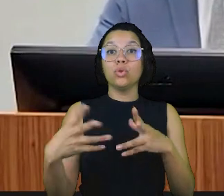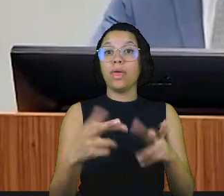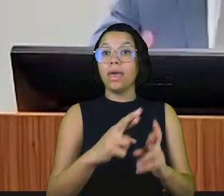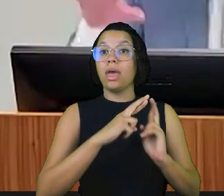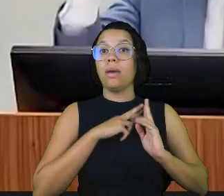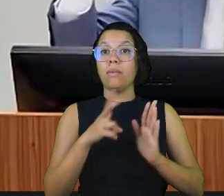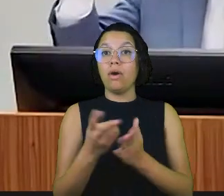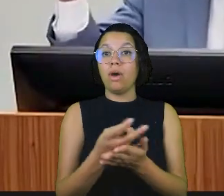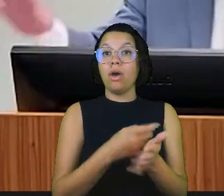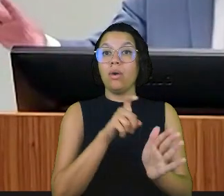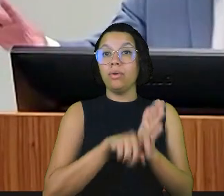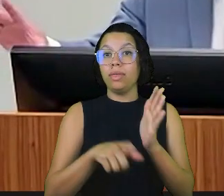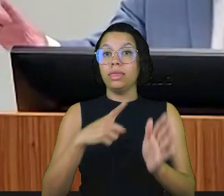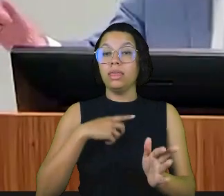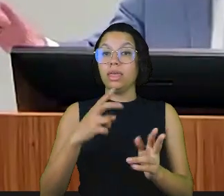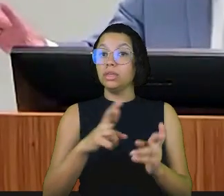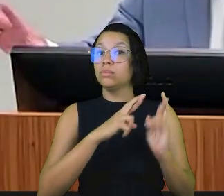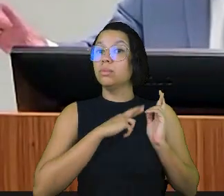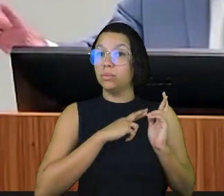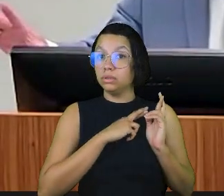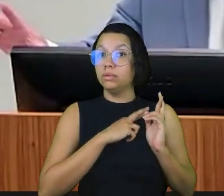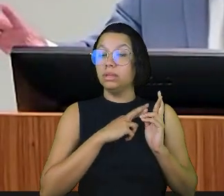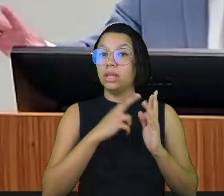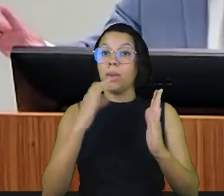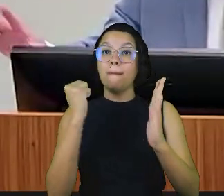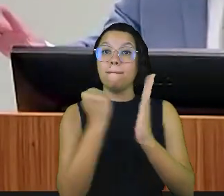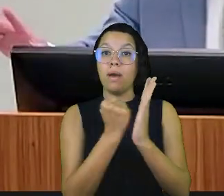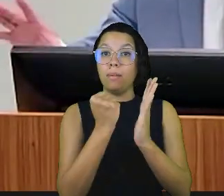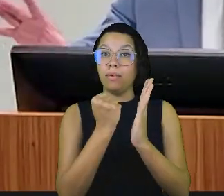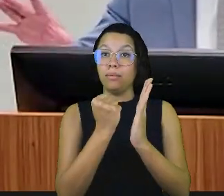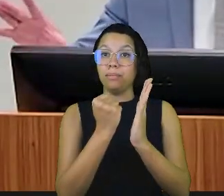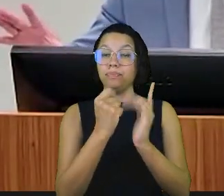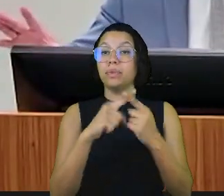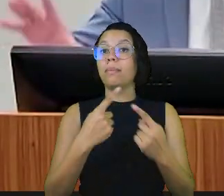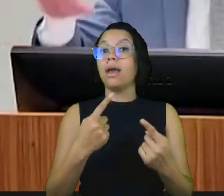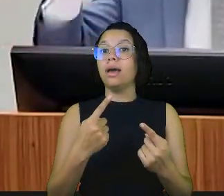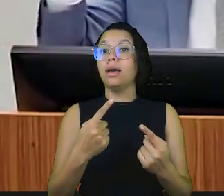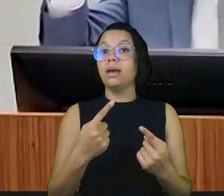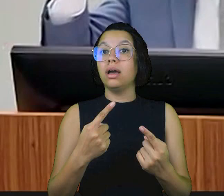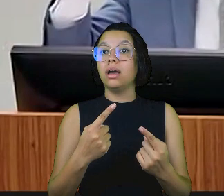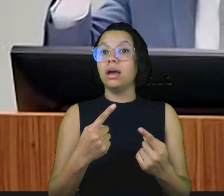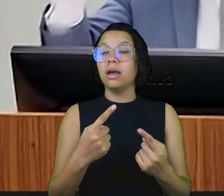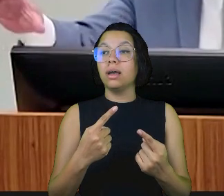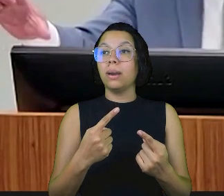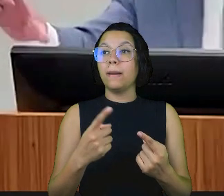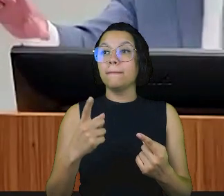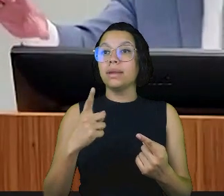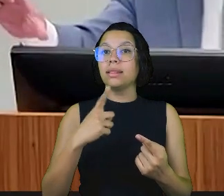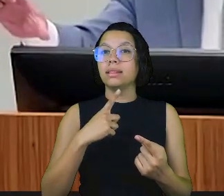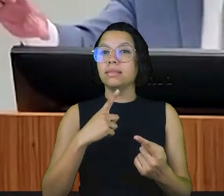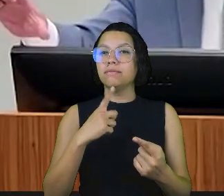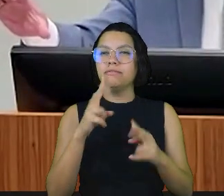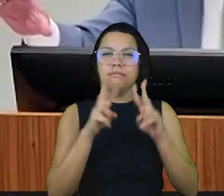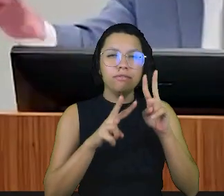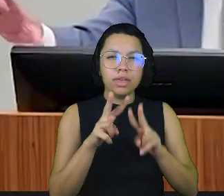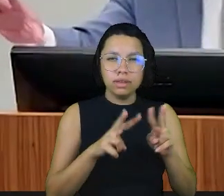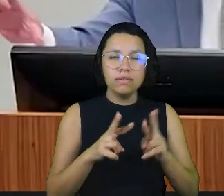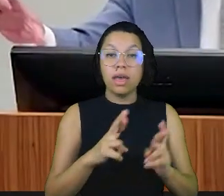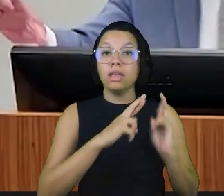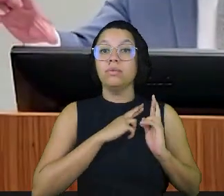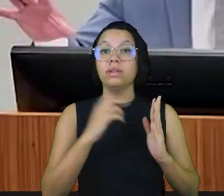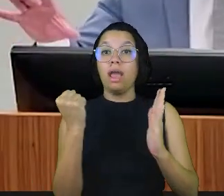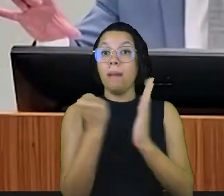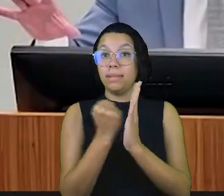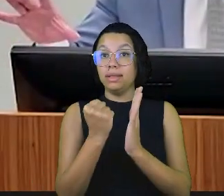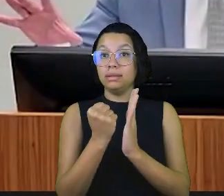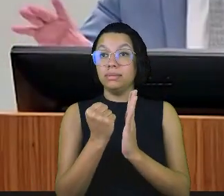responsável tributário tem responsabilidade patrimonial, mas para que se apure a responsabilidade